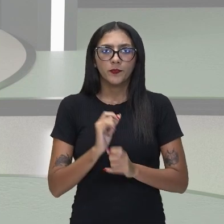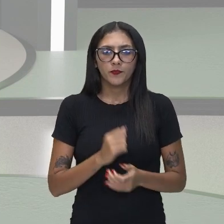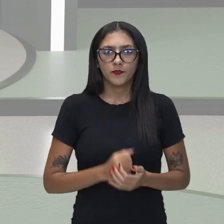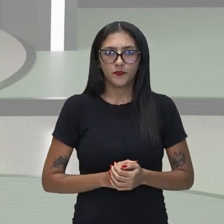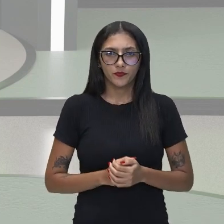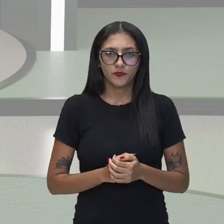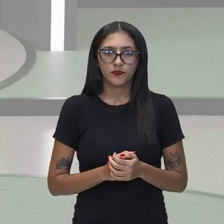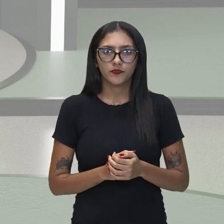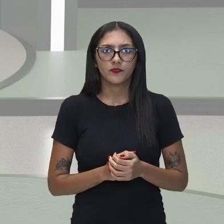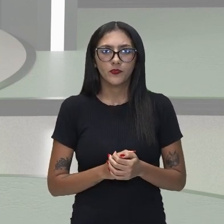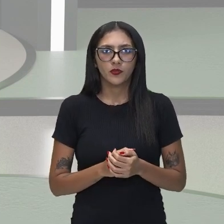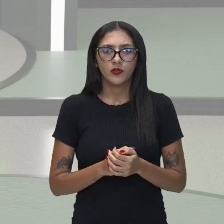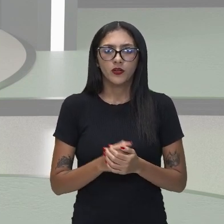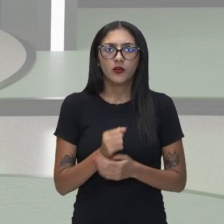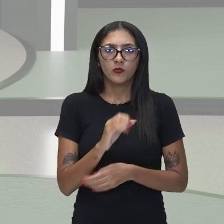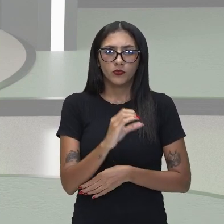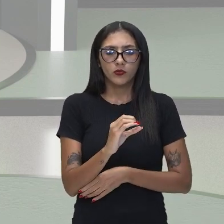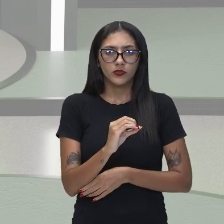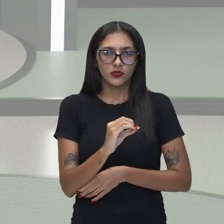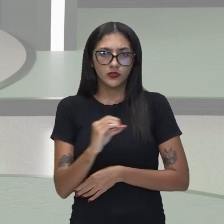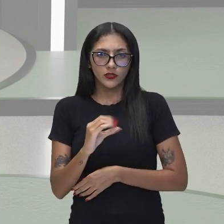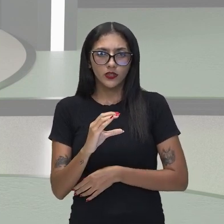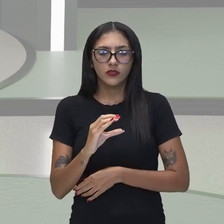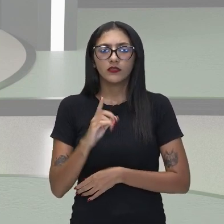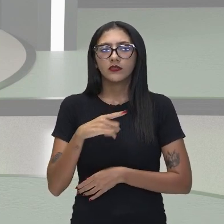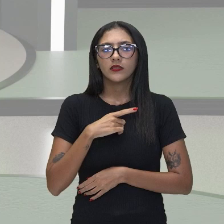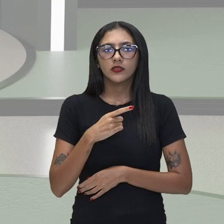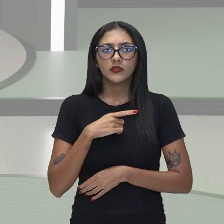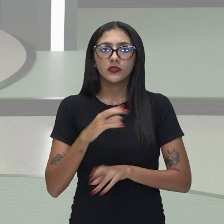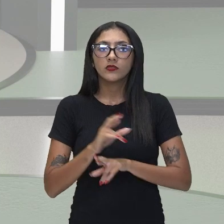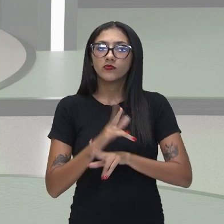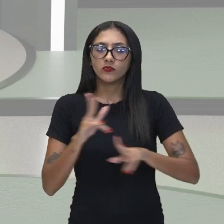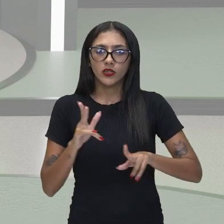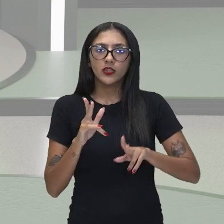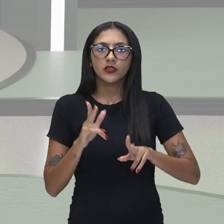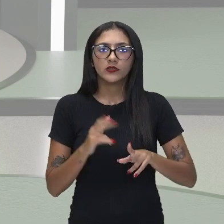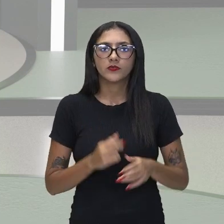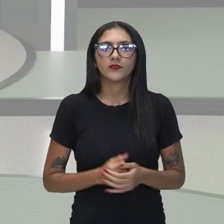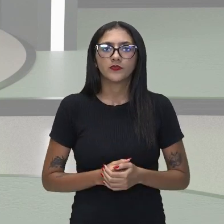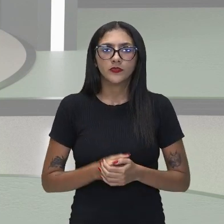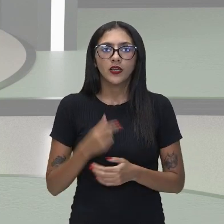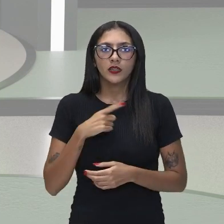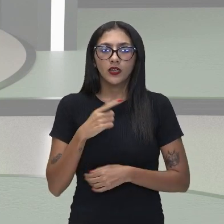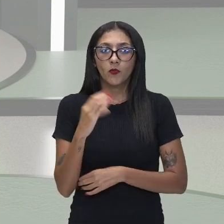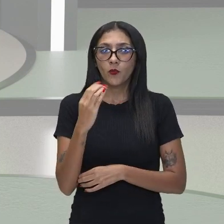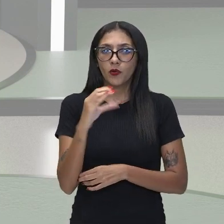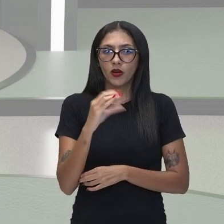carbono insaturado, diferente do álcool. O álcool, a hidroxila tem que